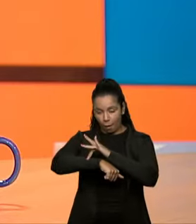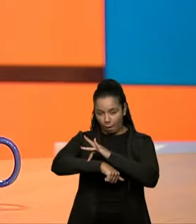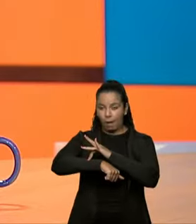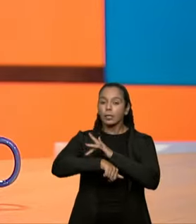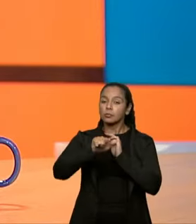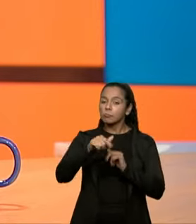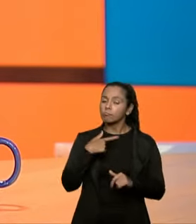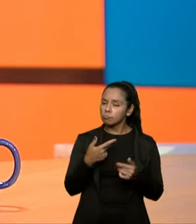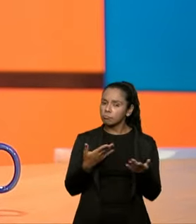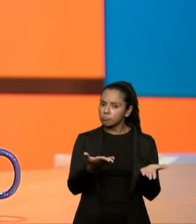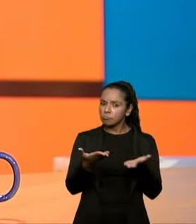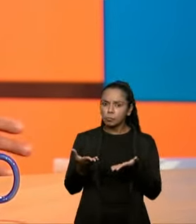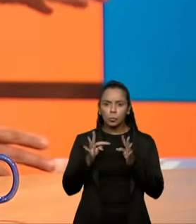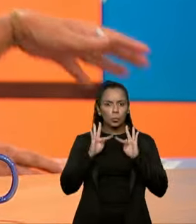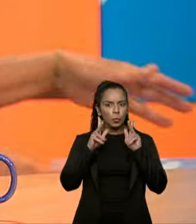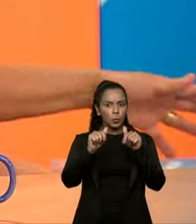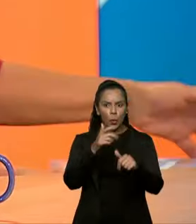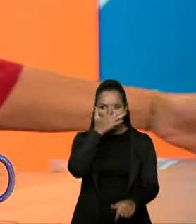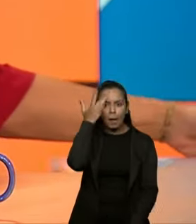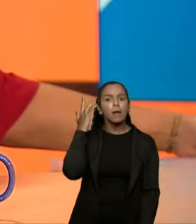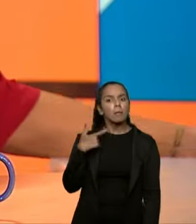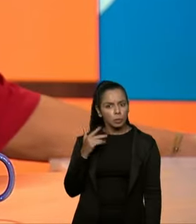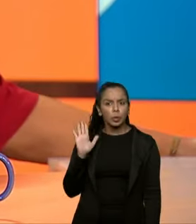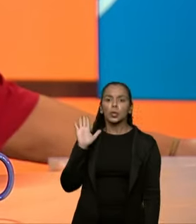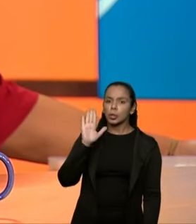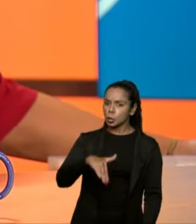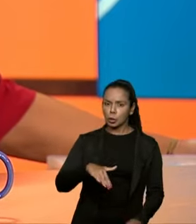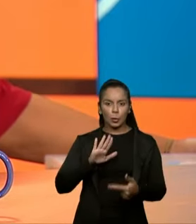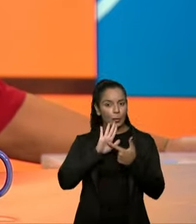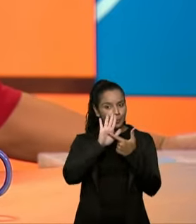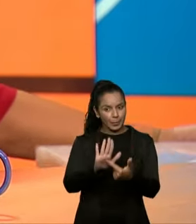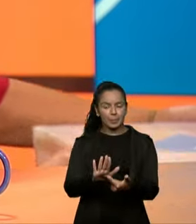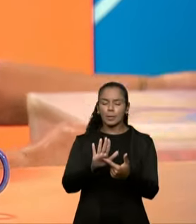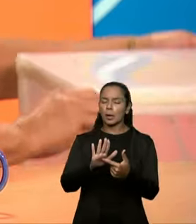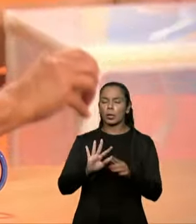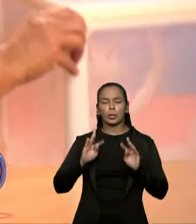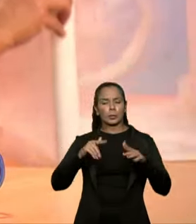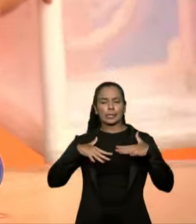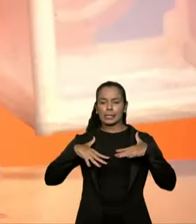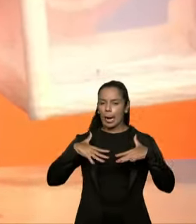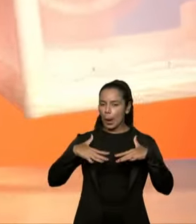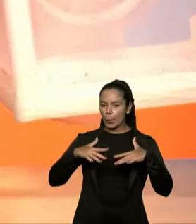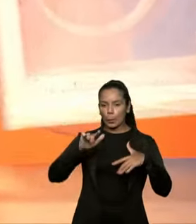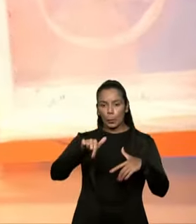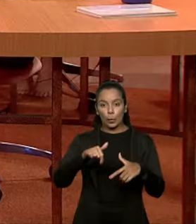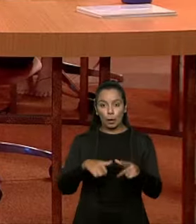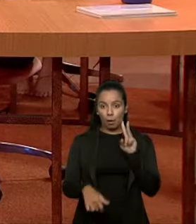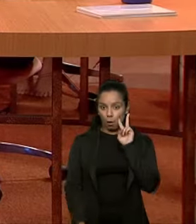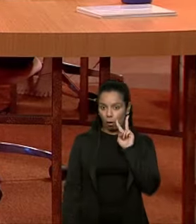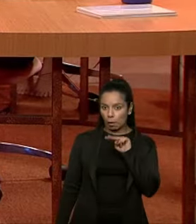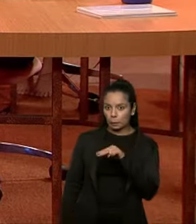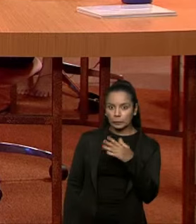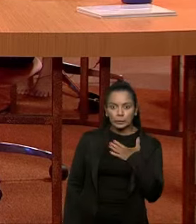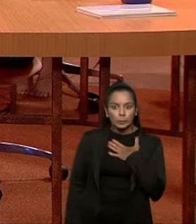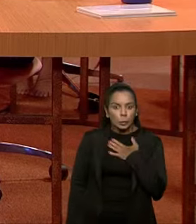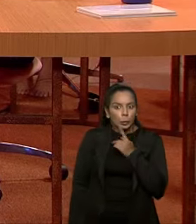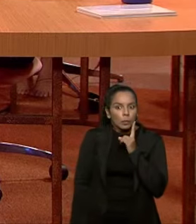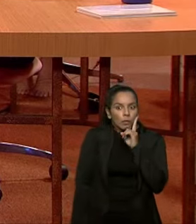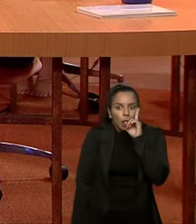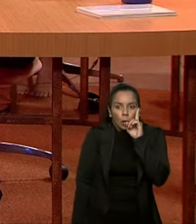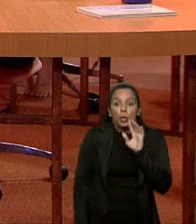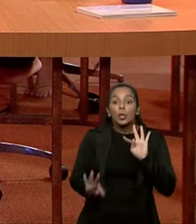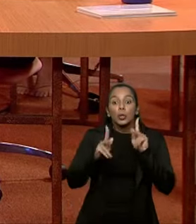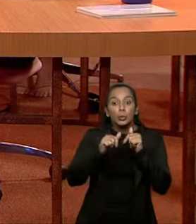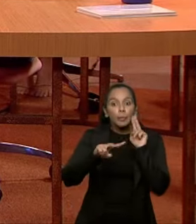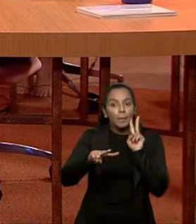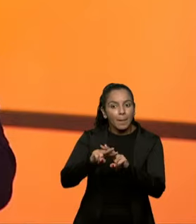toda, né? Eu trouxe. Meu Deus do céu, que medo. Trouxe um a monte. Gente tá ela super trouxe tranquilo aqui. A Aedes aegypti tá aqui. Olha só, Aedes ali. Tá tudo